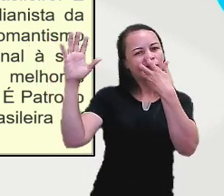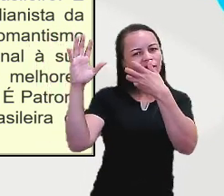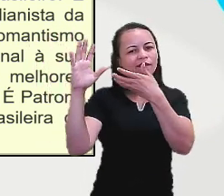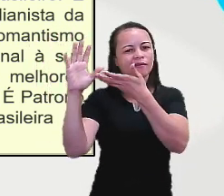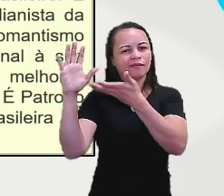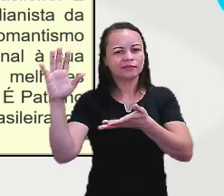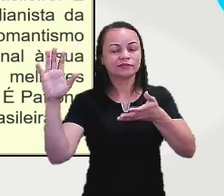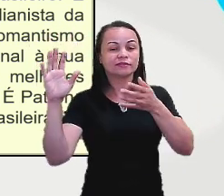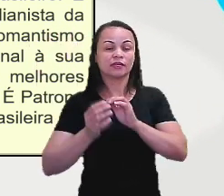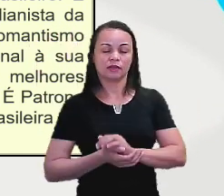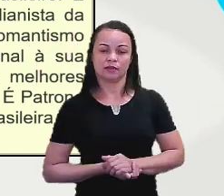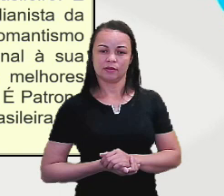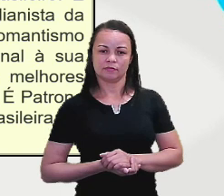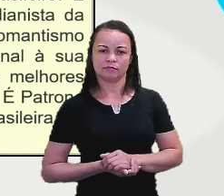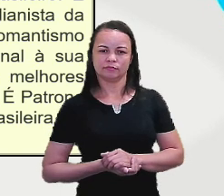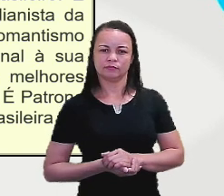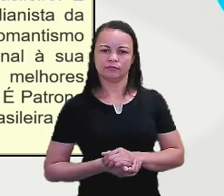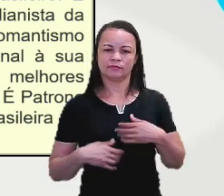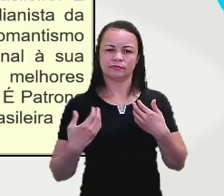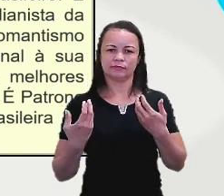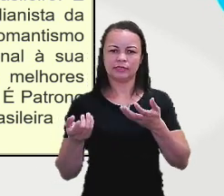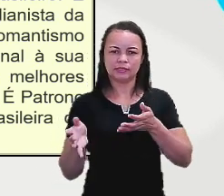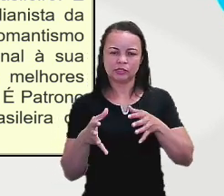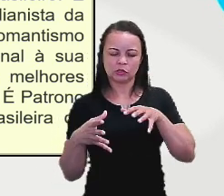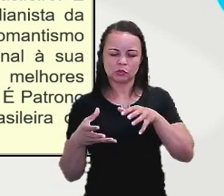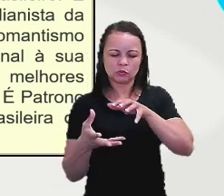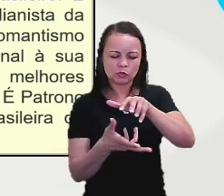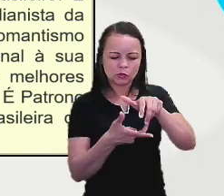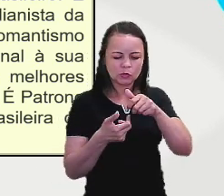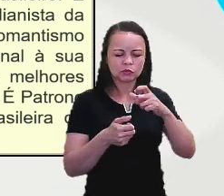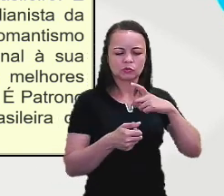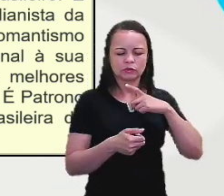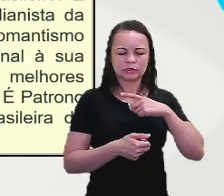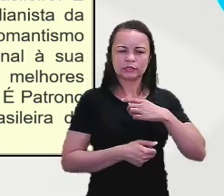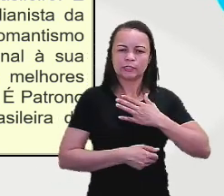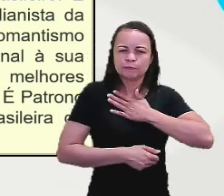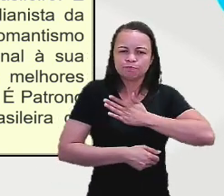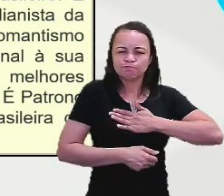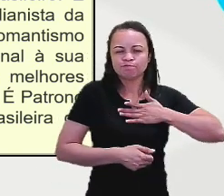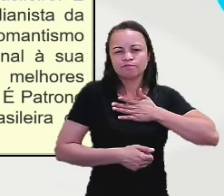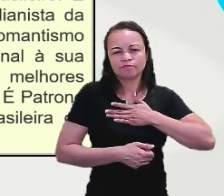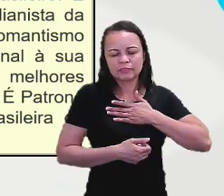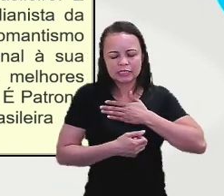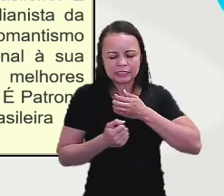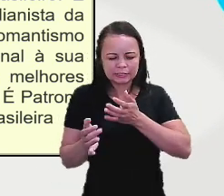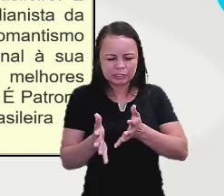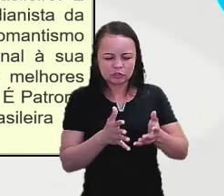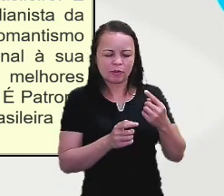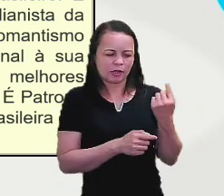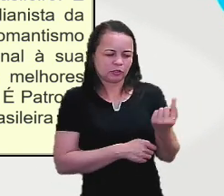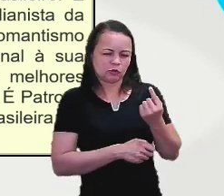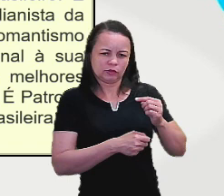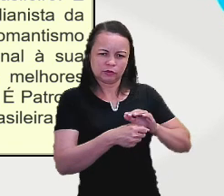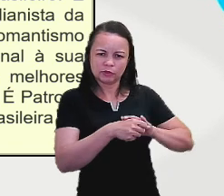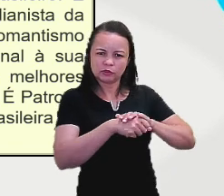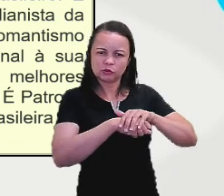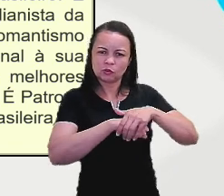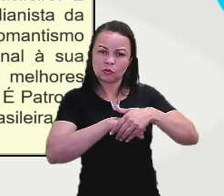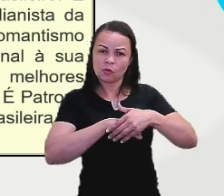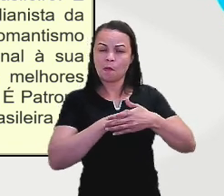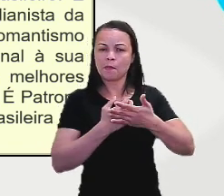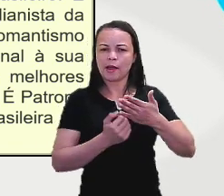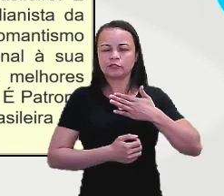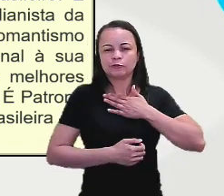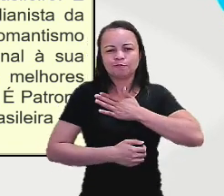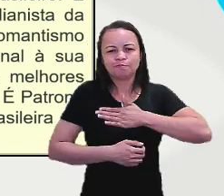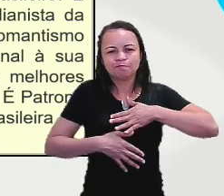Minha terra tem primores, que tais não encontro eu cá. Em cismar sozinho à noite, mais